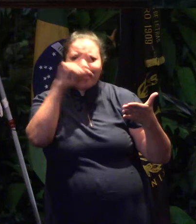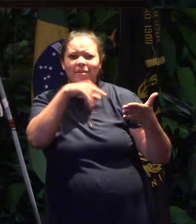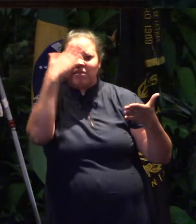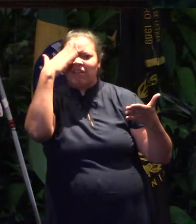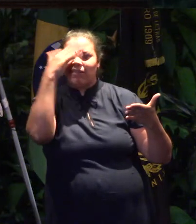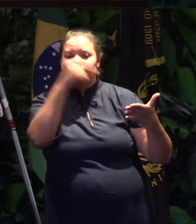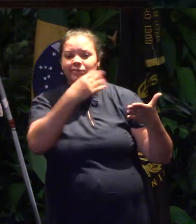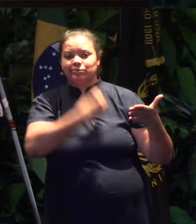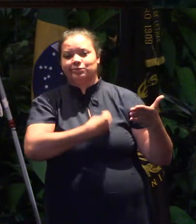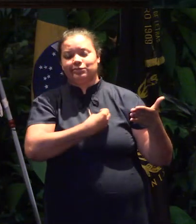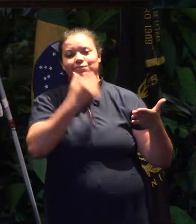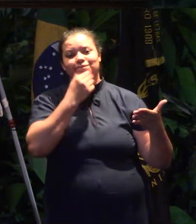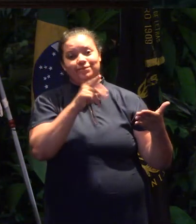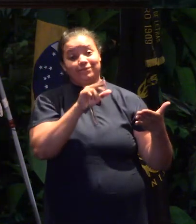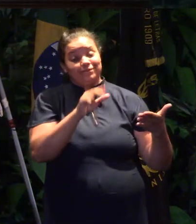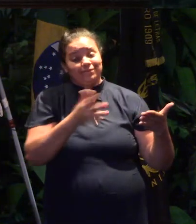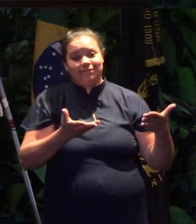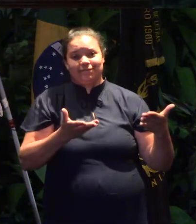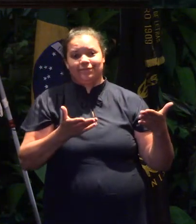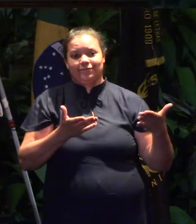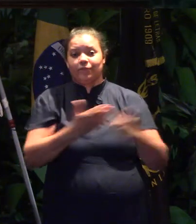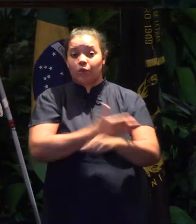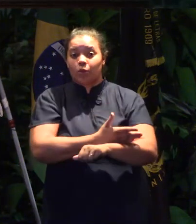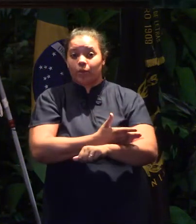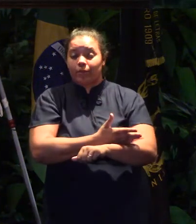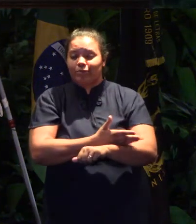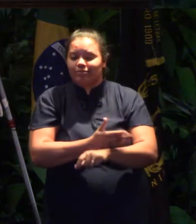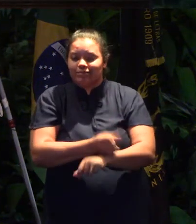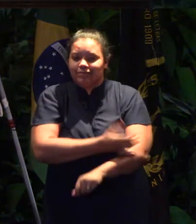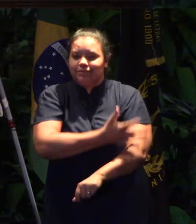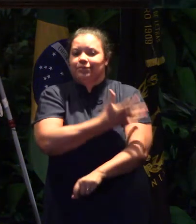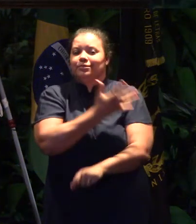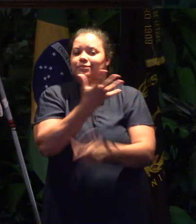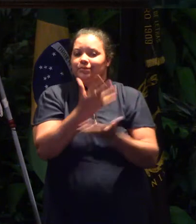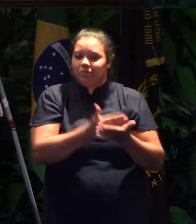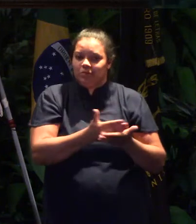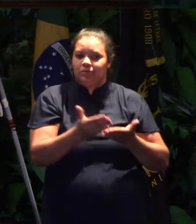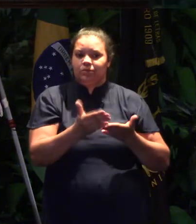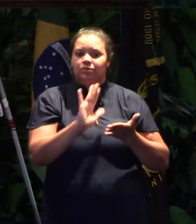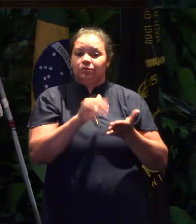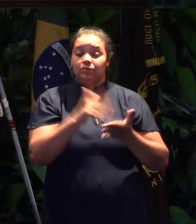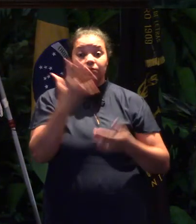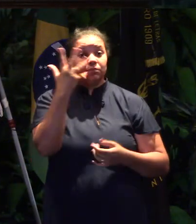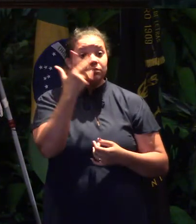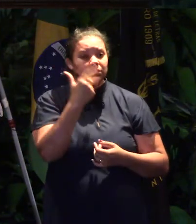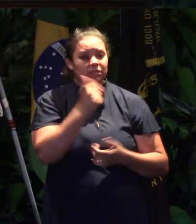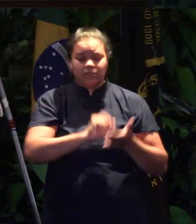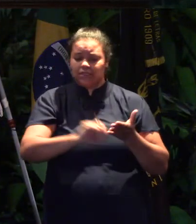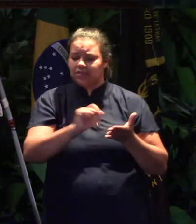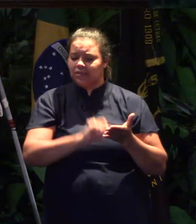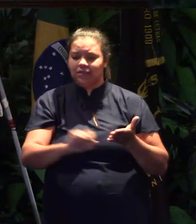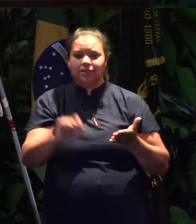isso. Então, foi um livro que me emocionou do começo ao fim, não só por isso, pelo esse fato, mas também porque é muito lindo mesmo, é bem escrito demais,